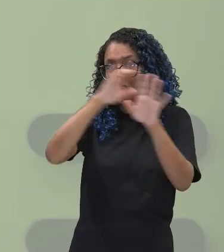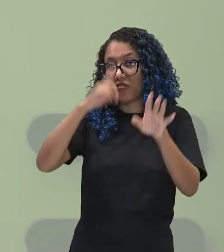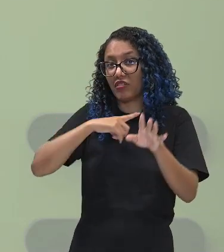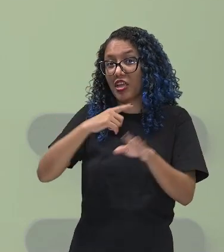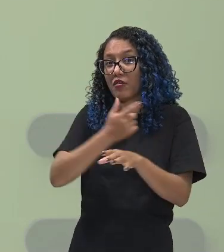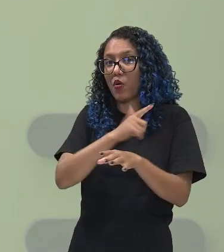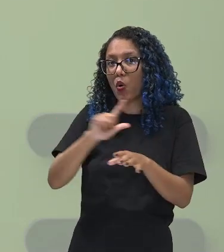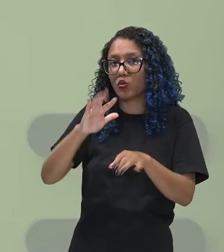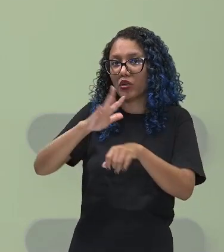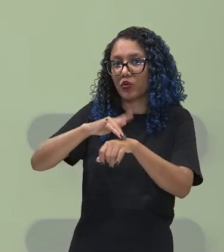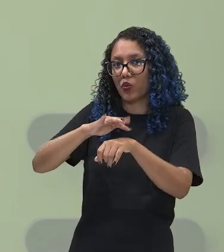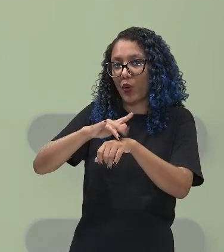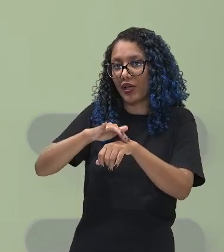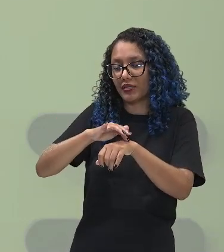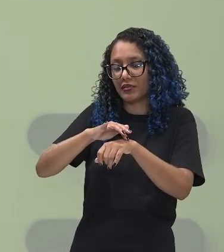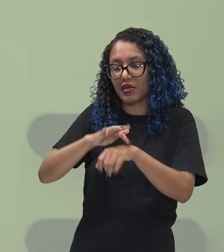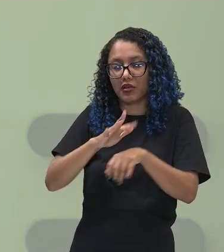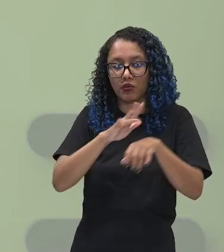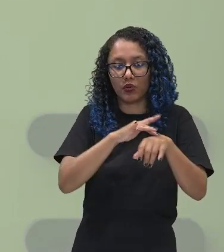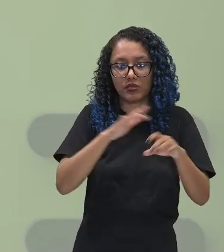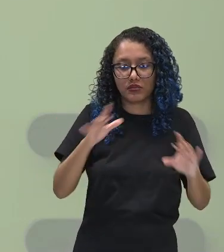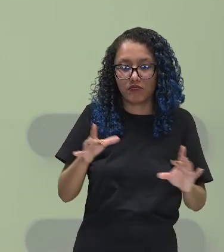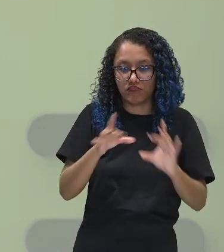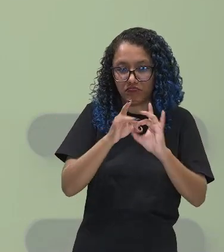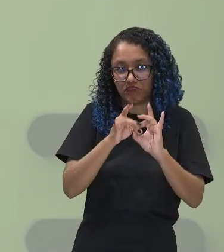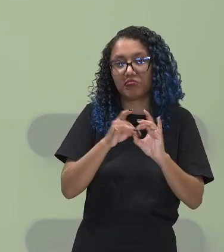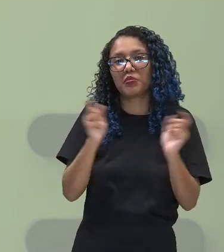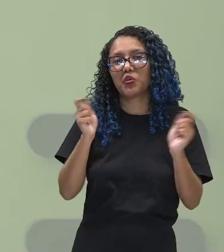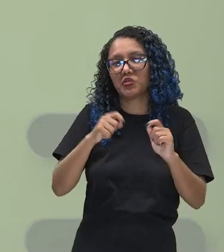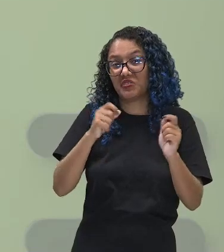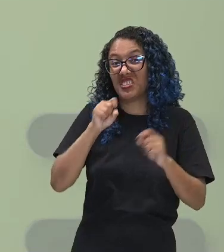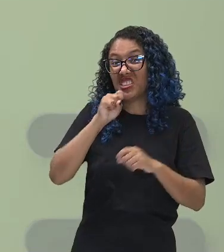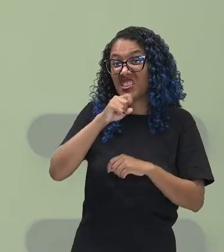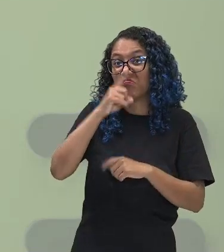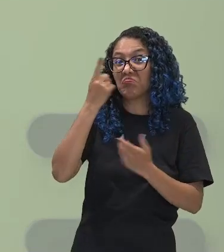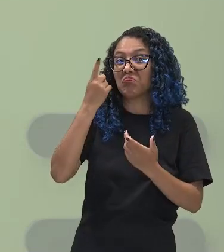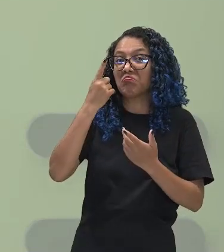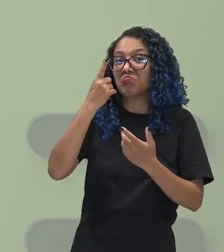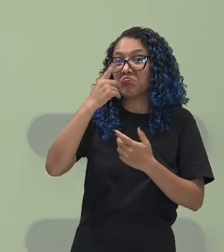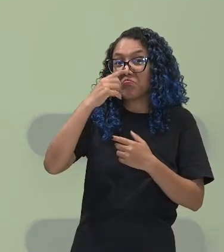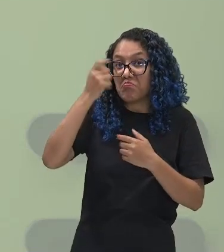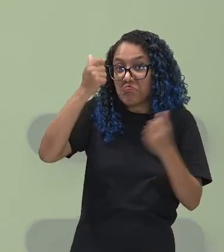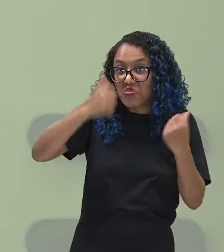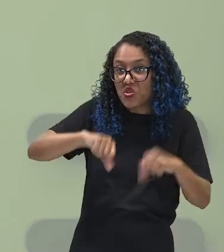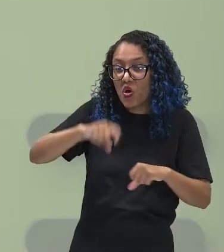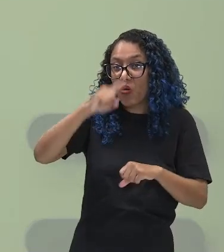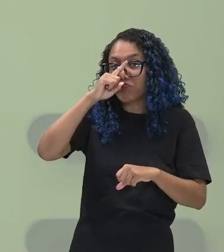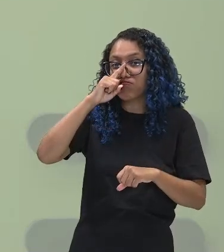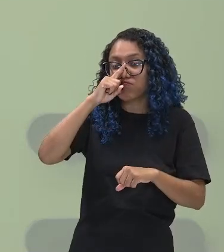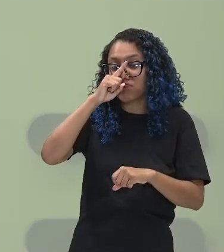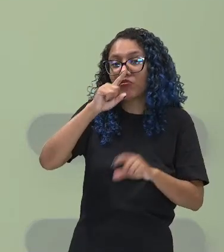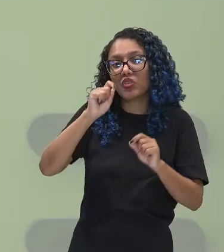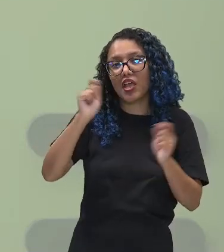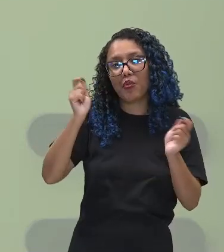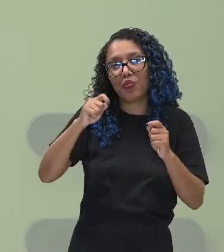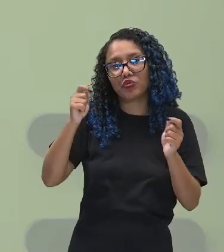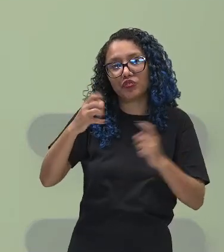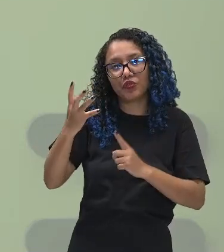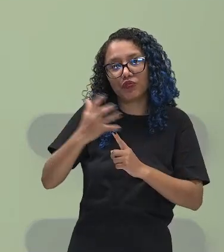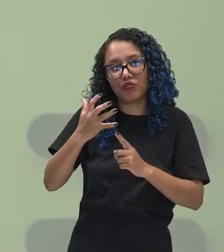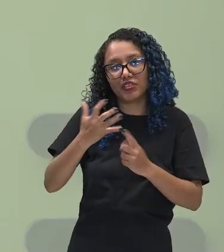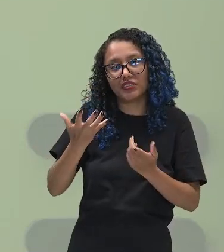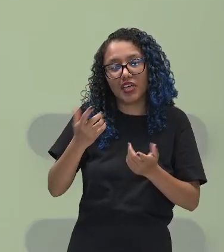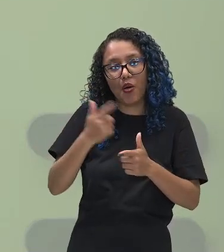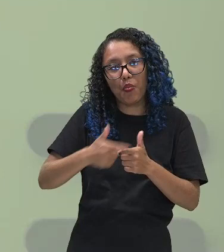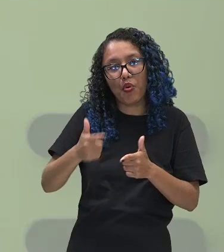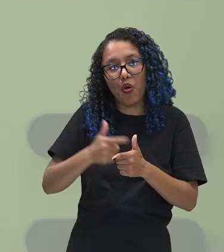estar, em casos mais graves, vão causar essa insuficiência renal. Vejam aí